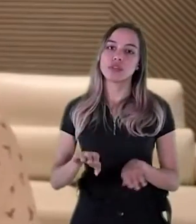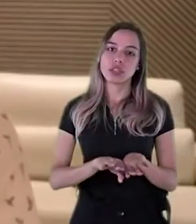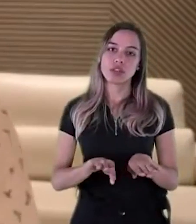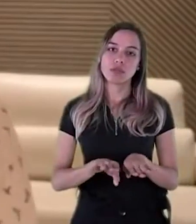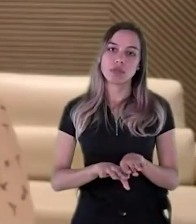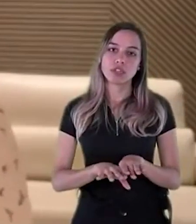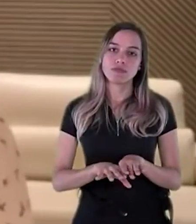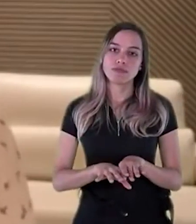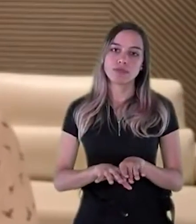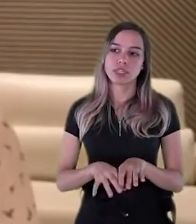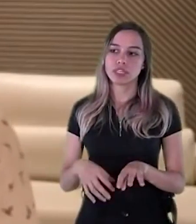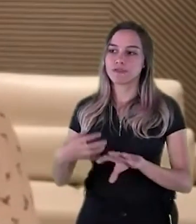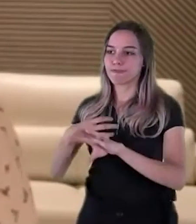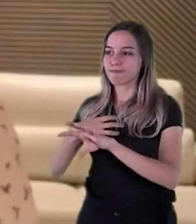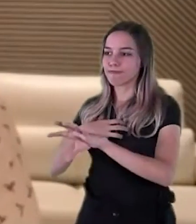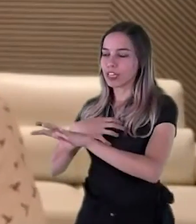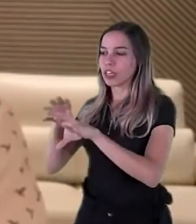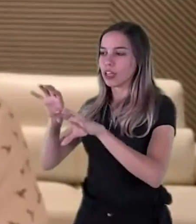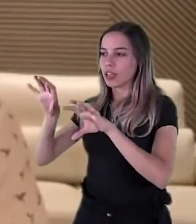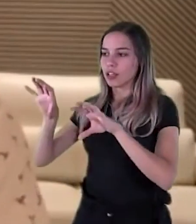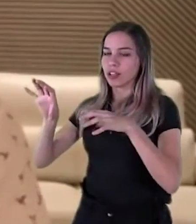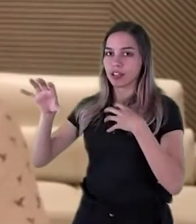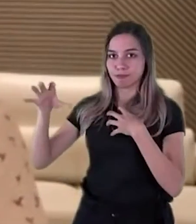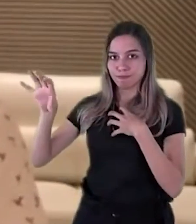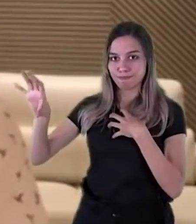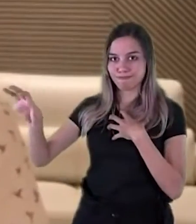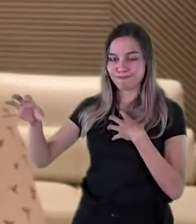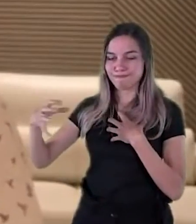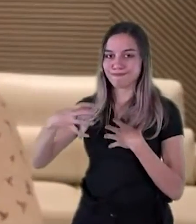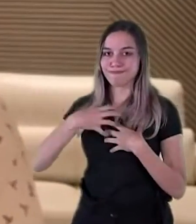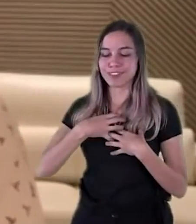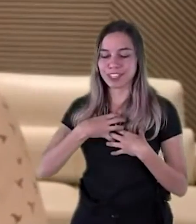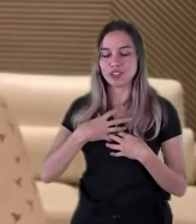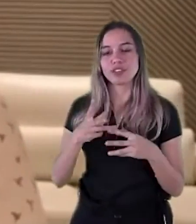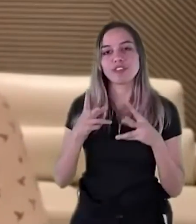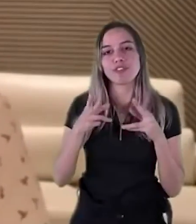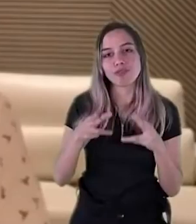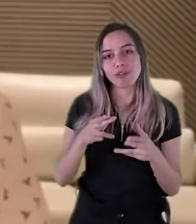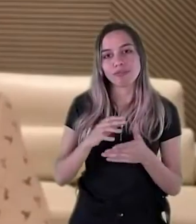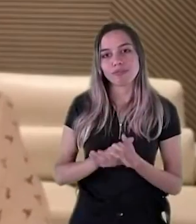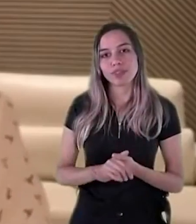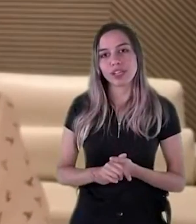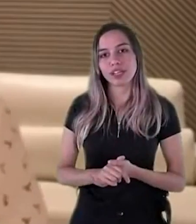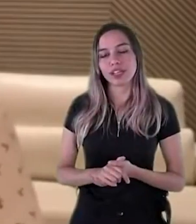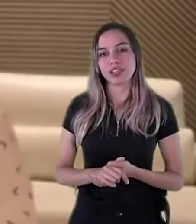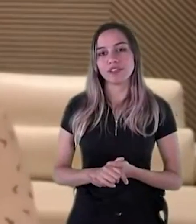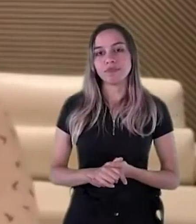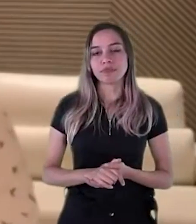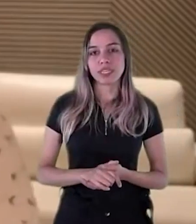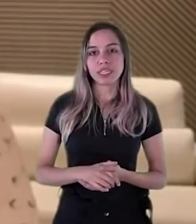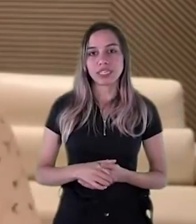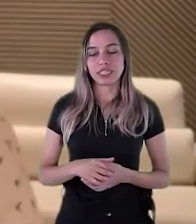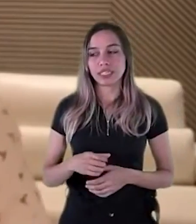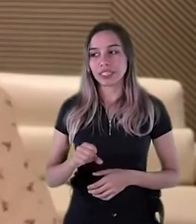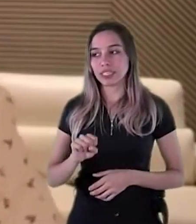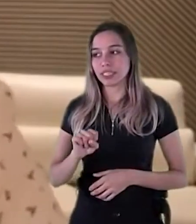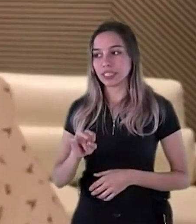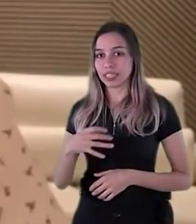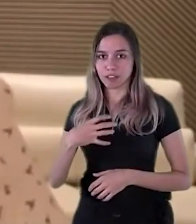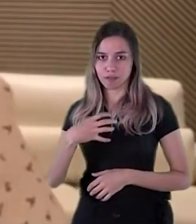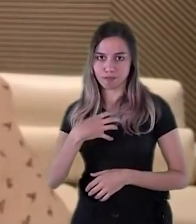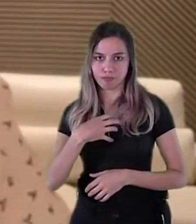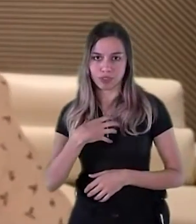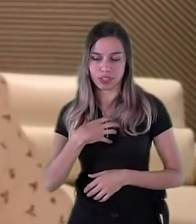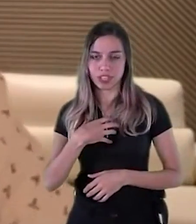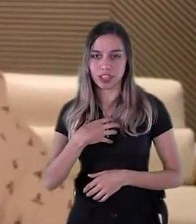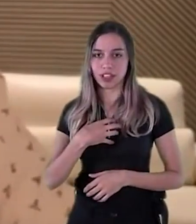junto. Eu não vi aquela dor, eu senti com. E o princípio de compaixão é justamente quando a paixão do outro também me